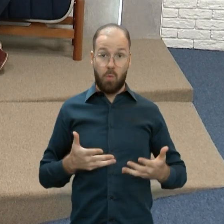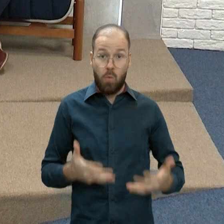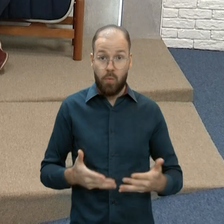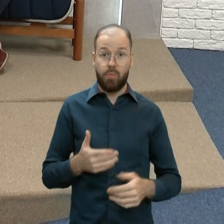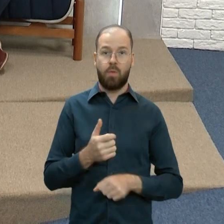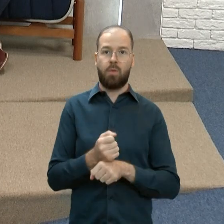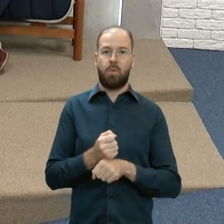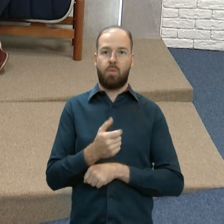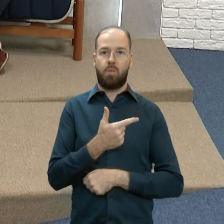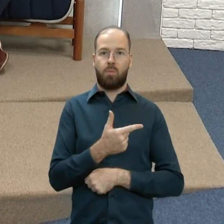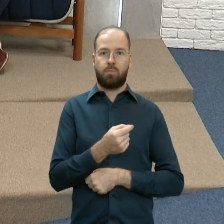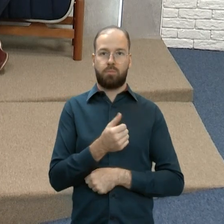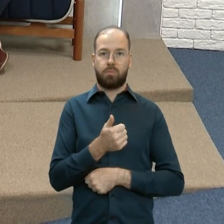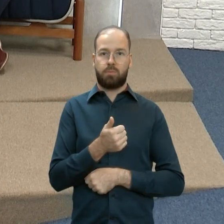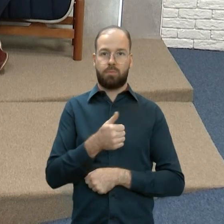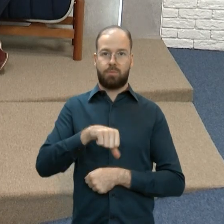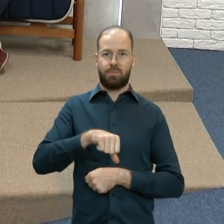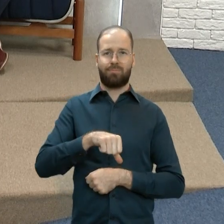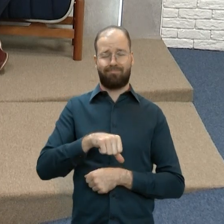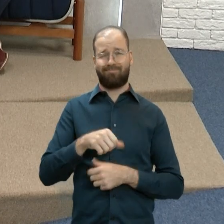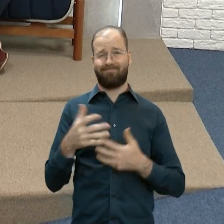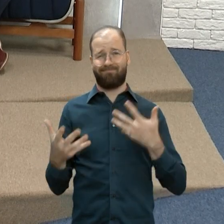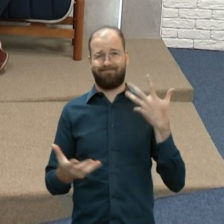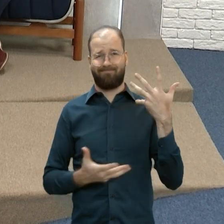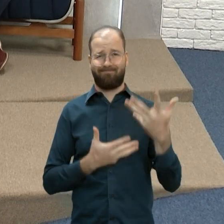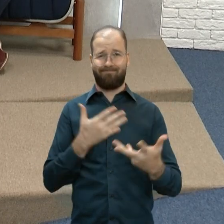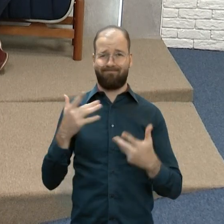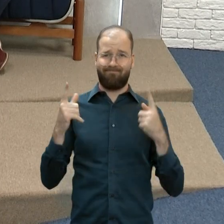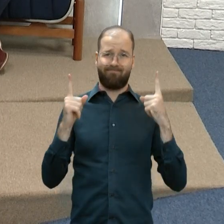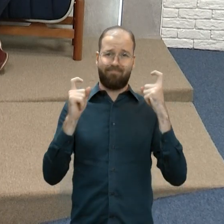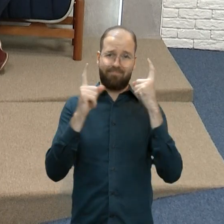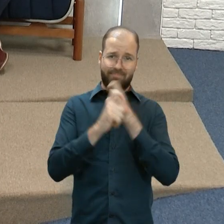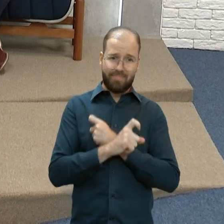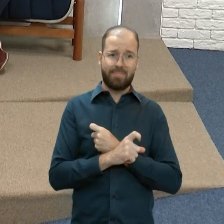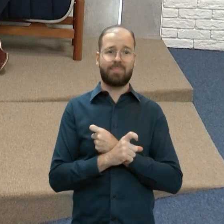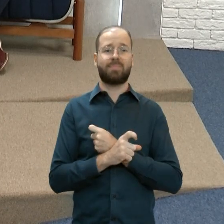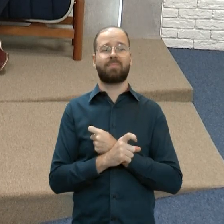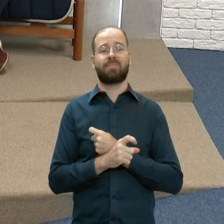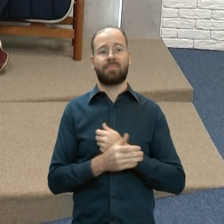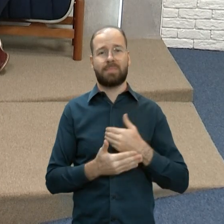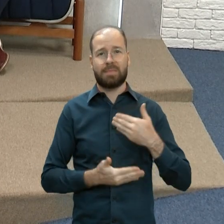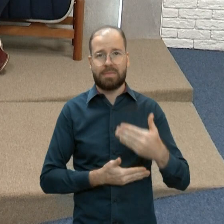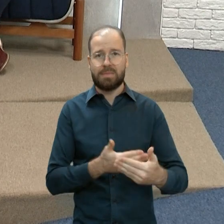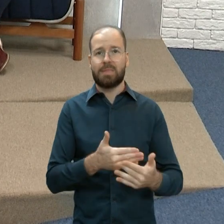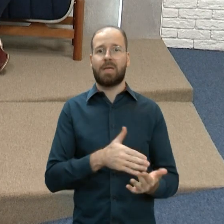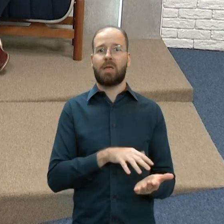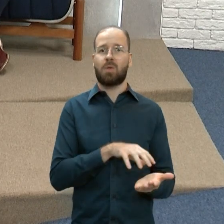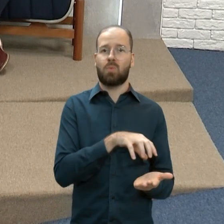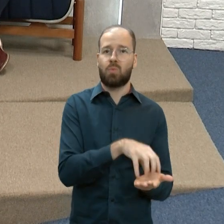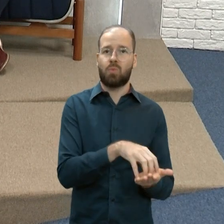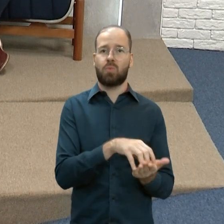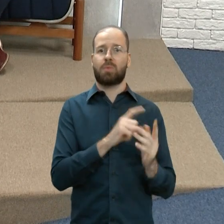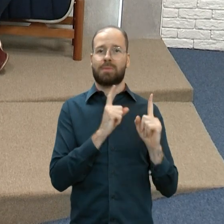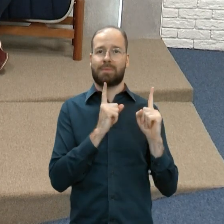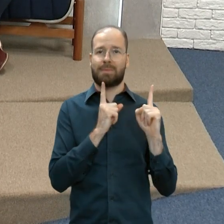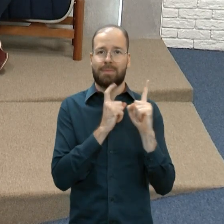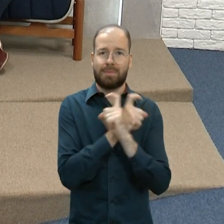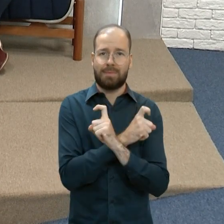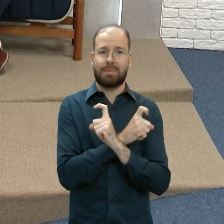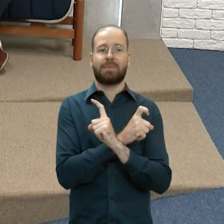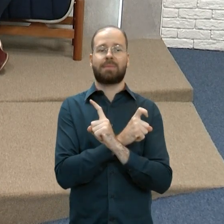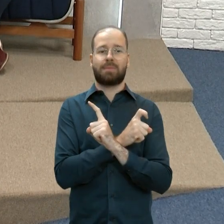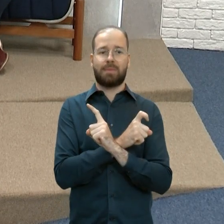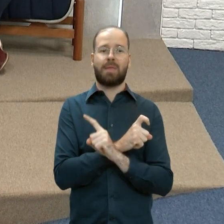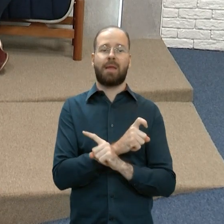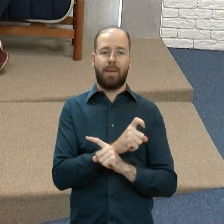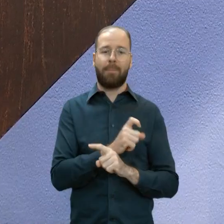2019. Era muito difícil, era o processo, era do núcleo, era... Cada